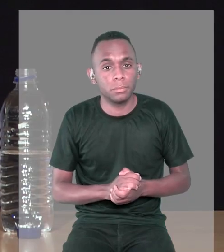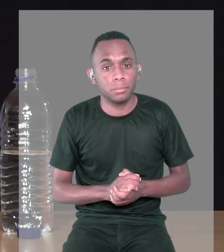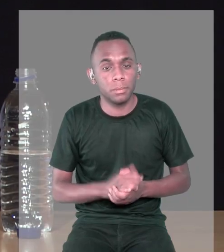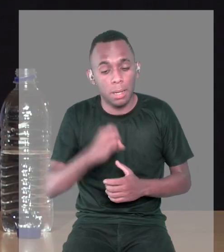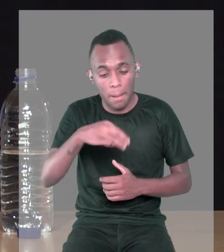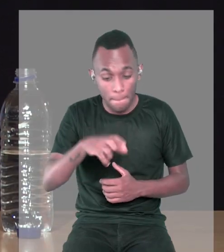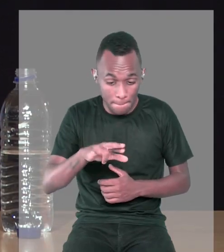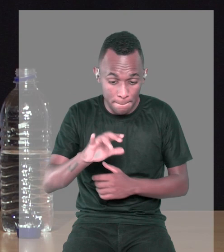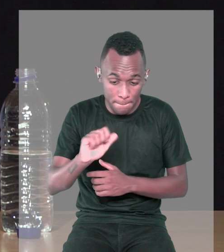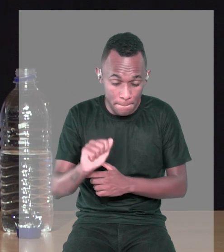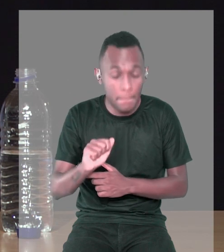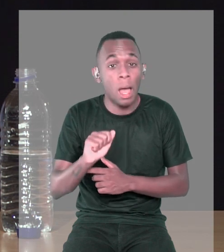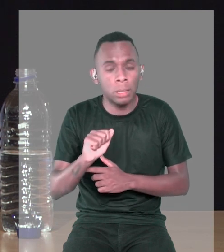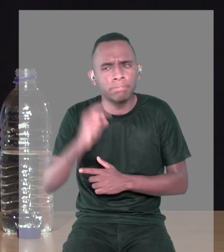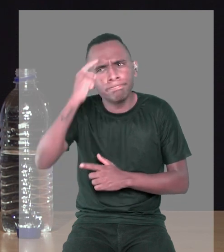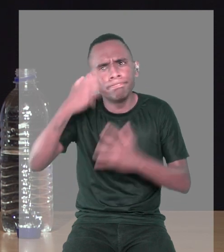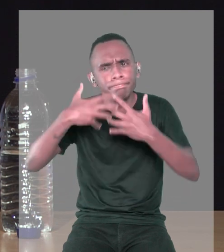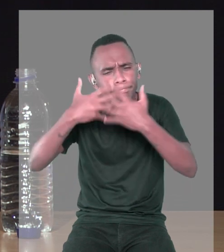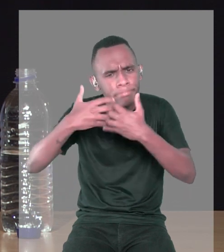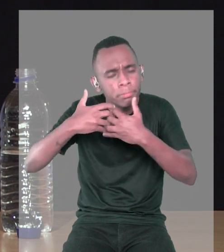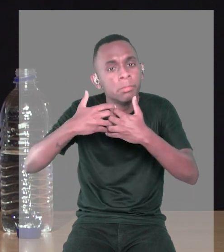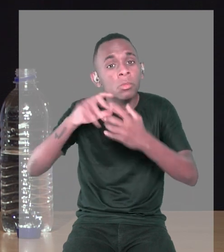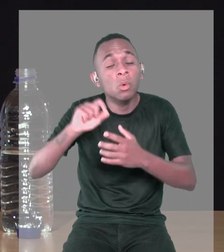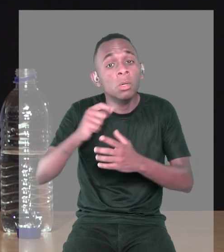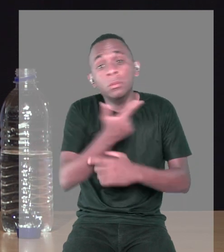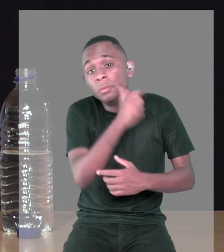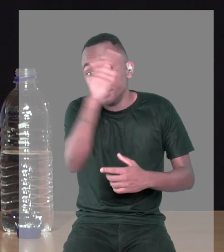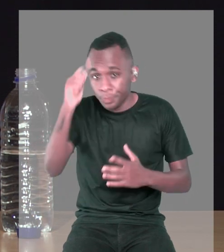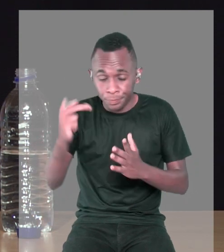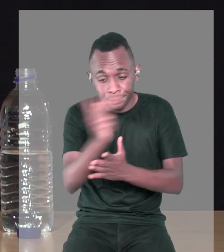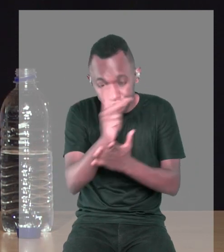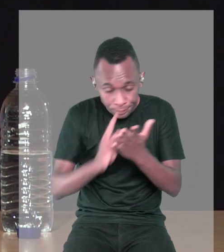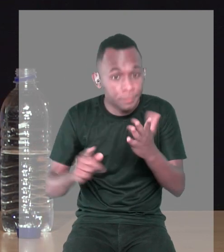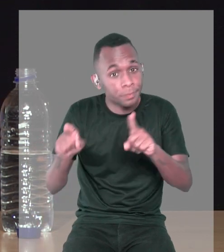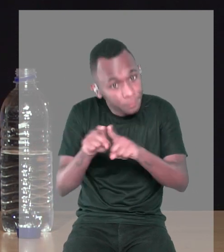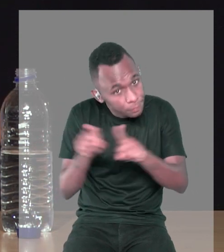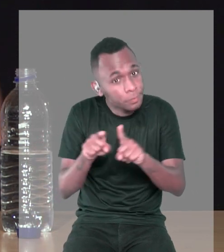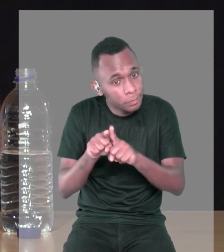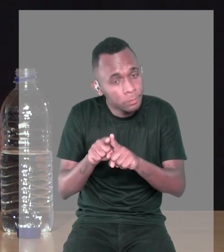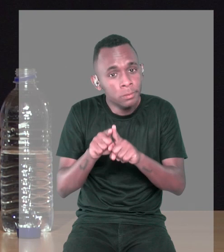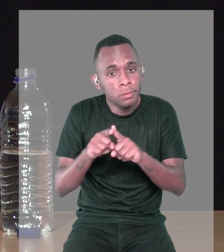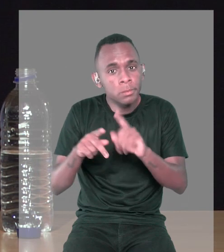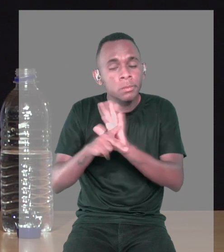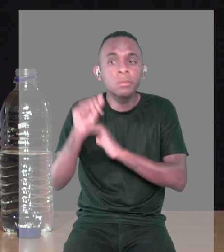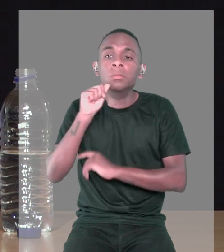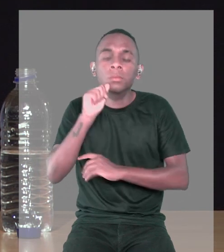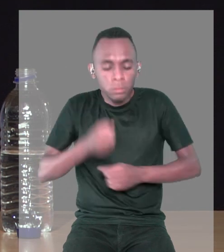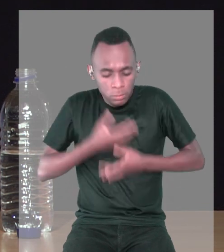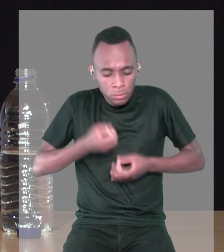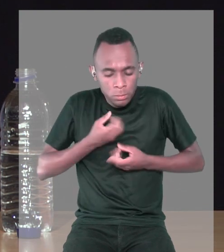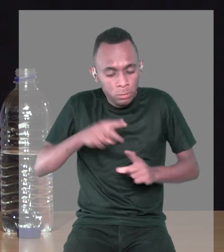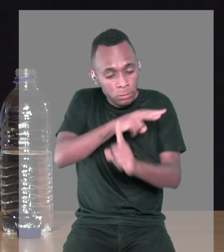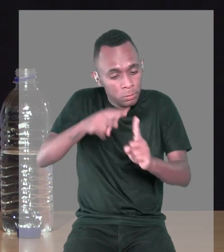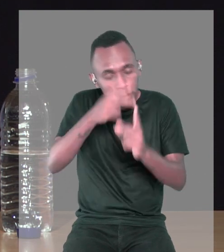aliás, ao pensar neste ciclo acaso, também sublinhou outros versos da Wisława